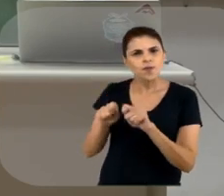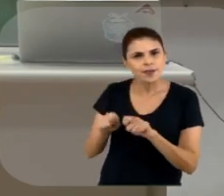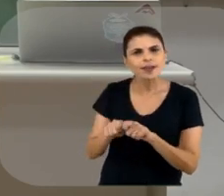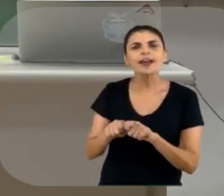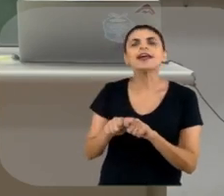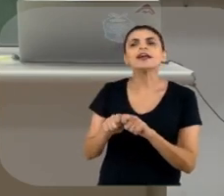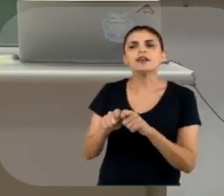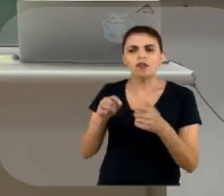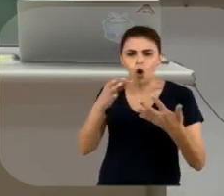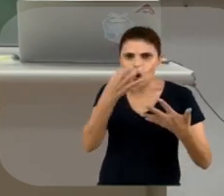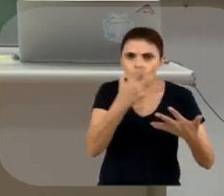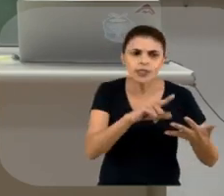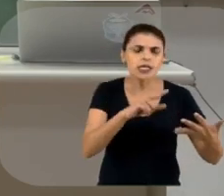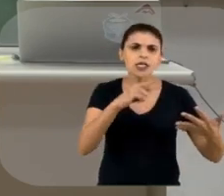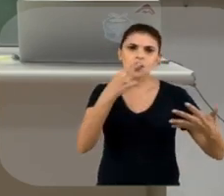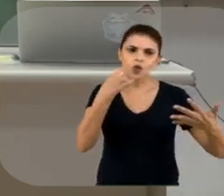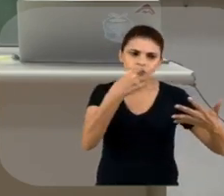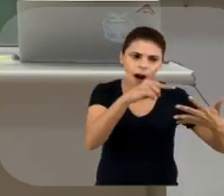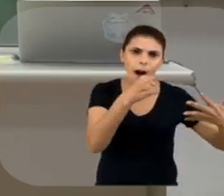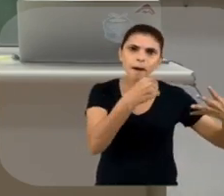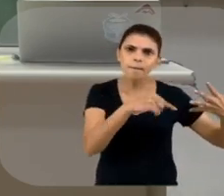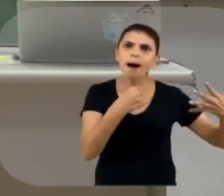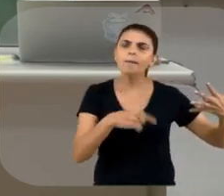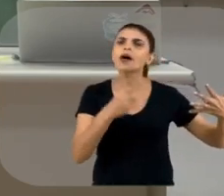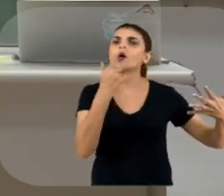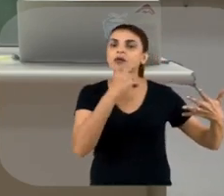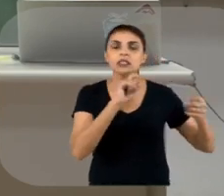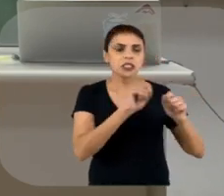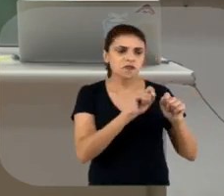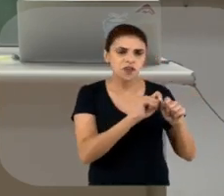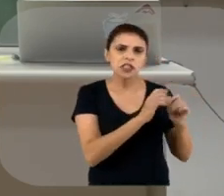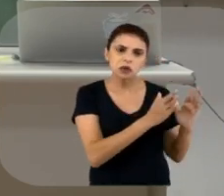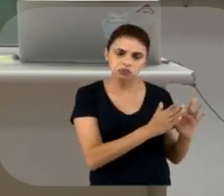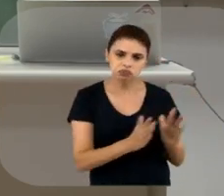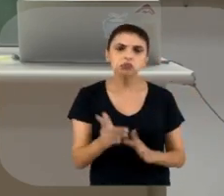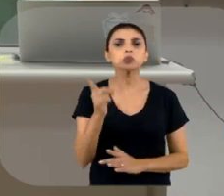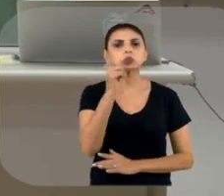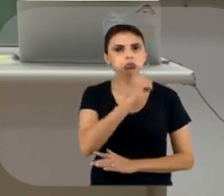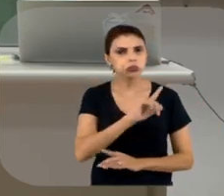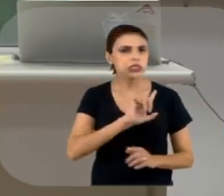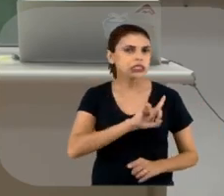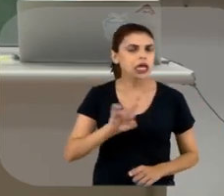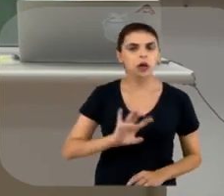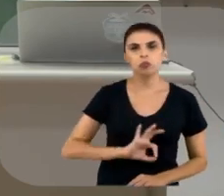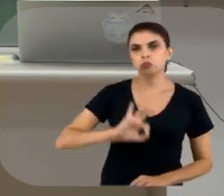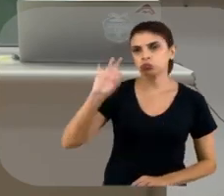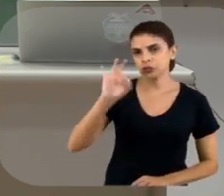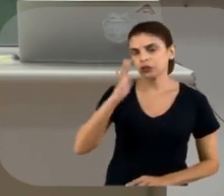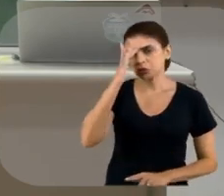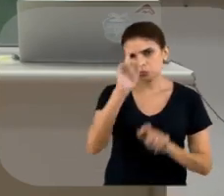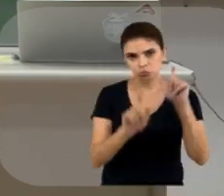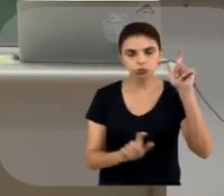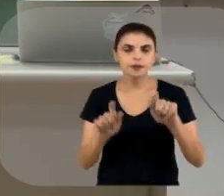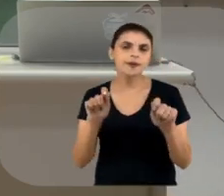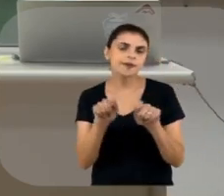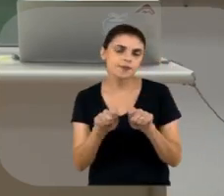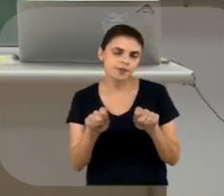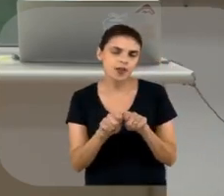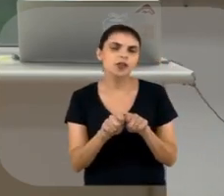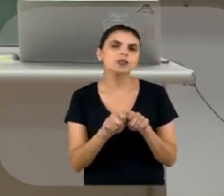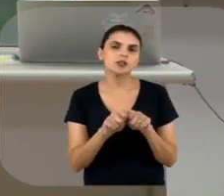no TR, e veio construindo ao longo do curso, se eles foram alcançados por aquela pessoa